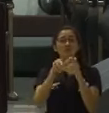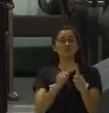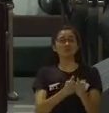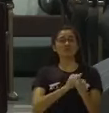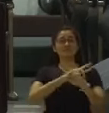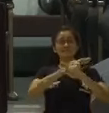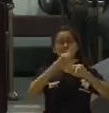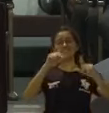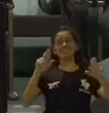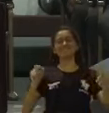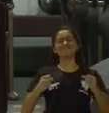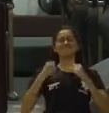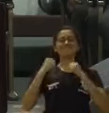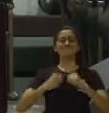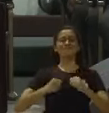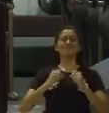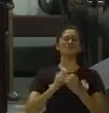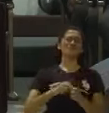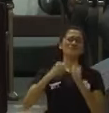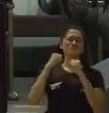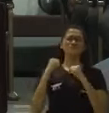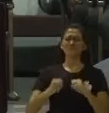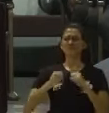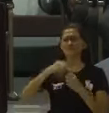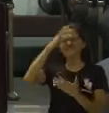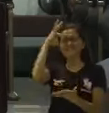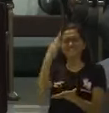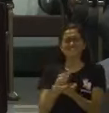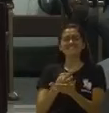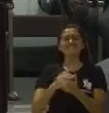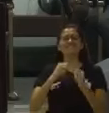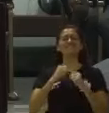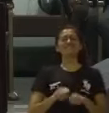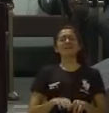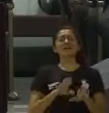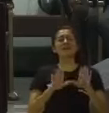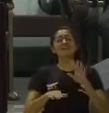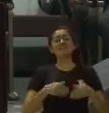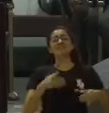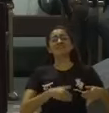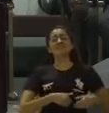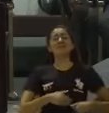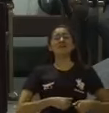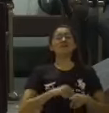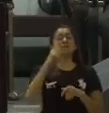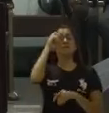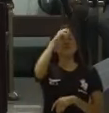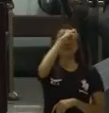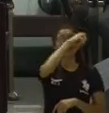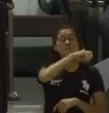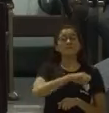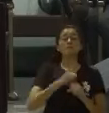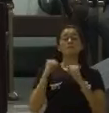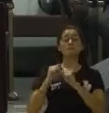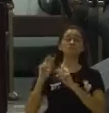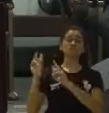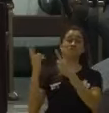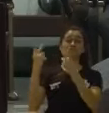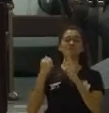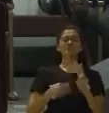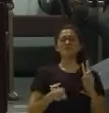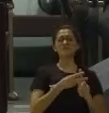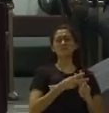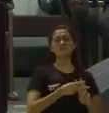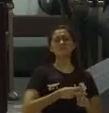Ele diz: eu posso, eu posso, eu posso passar necessidade, e superá-la. Eu posso ir para a prisão